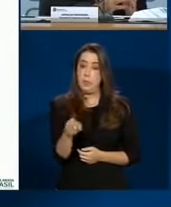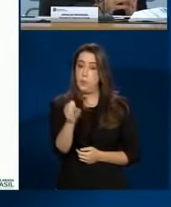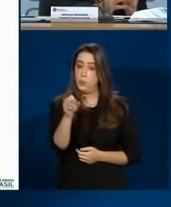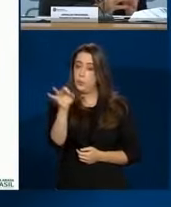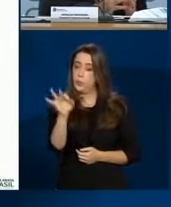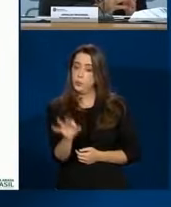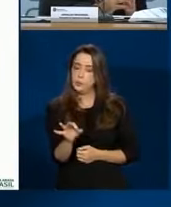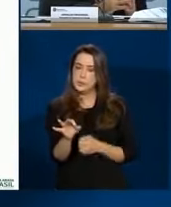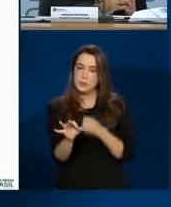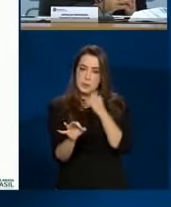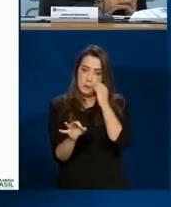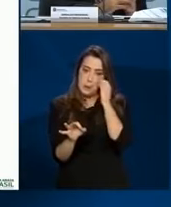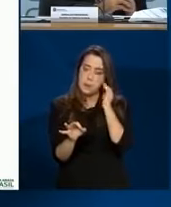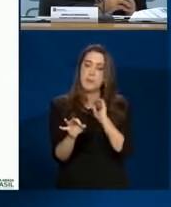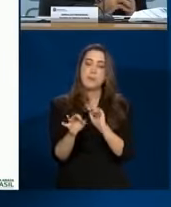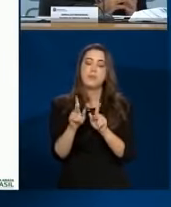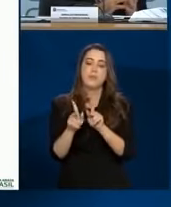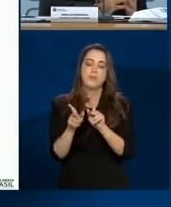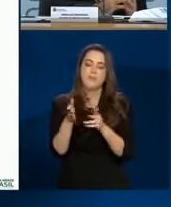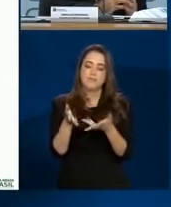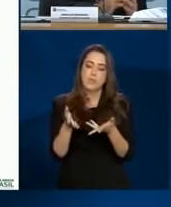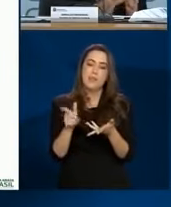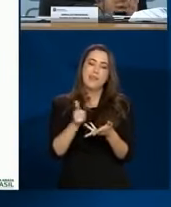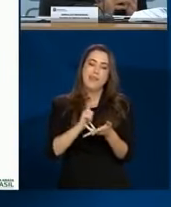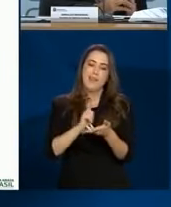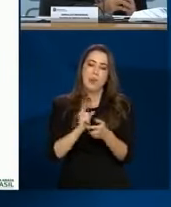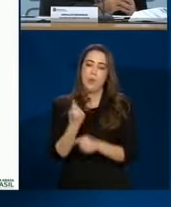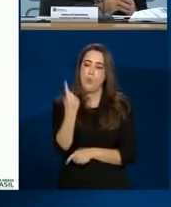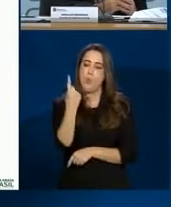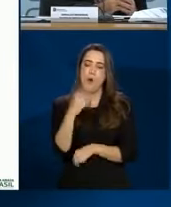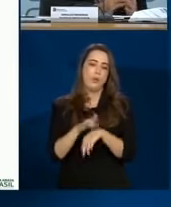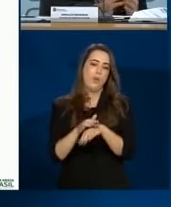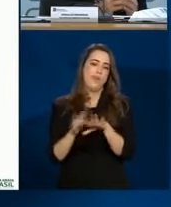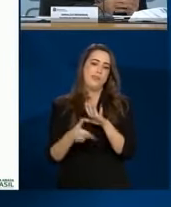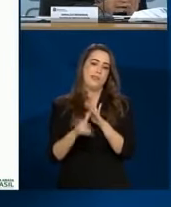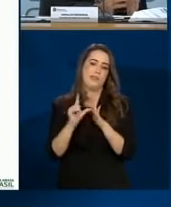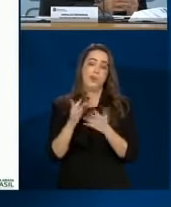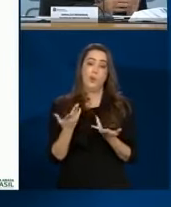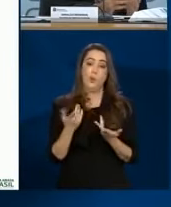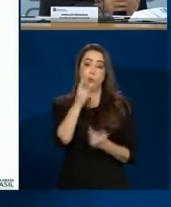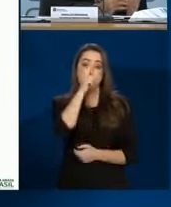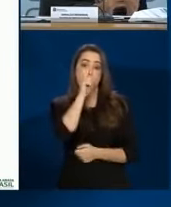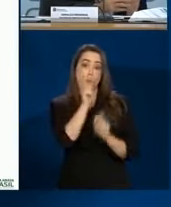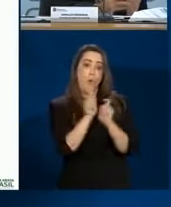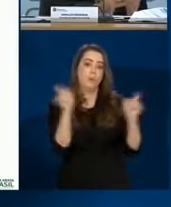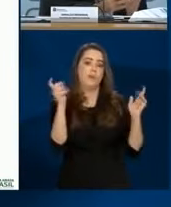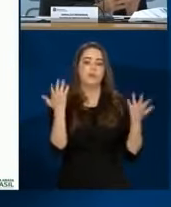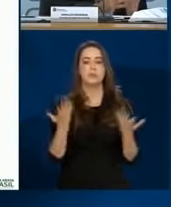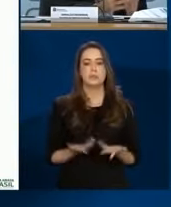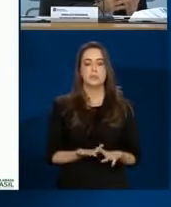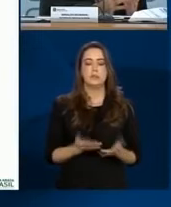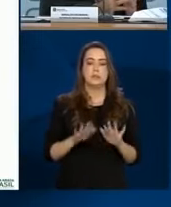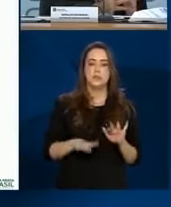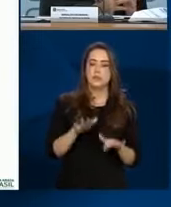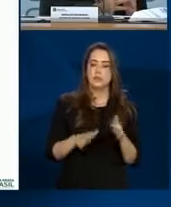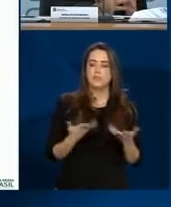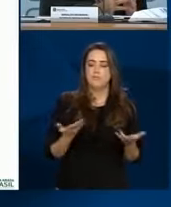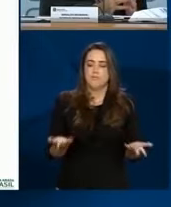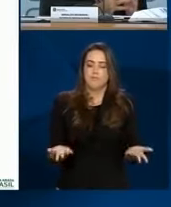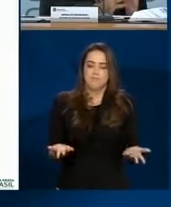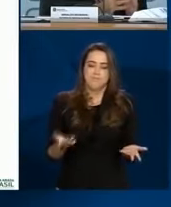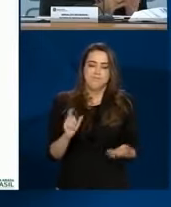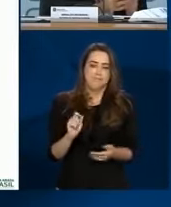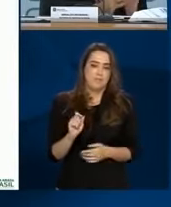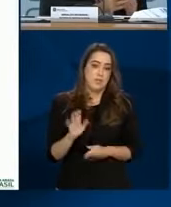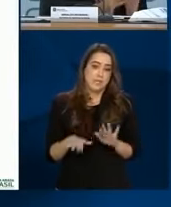61,8% dessa população apresenta pelo menos um desses fatores de riscos, às vezes pelo óbvio,